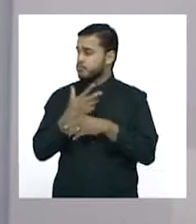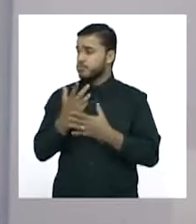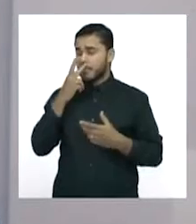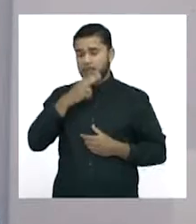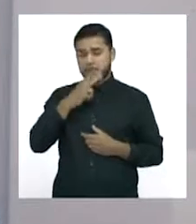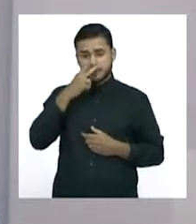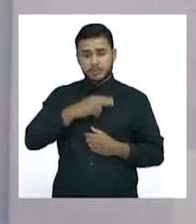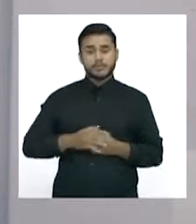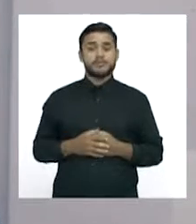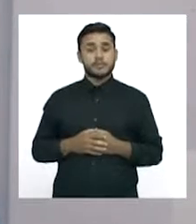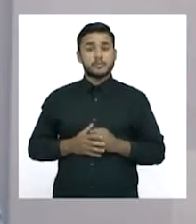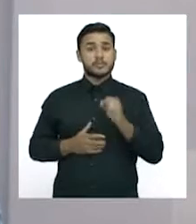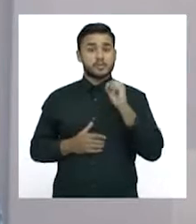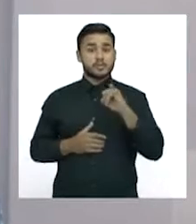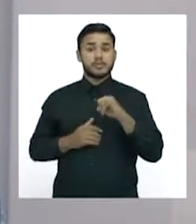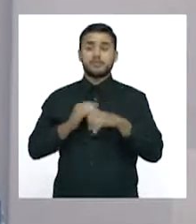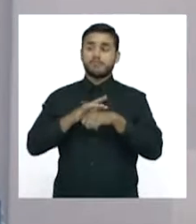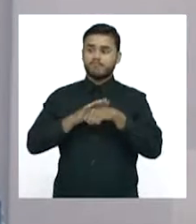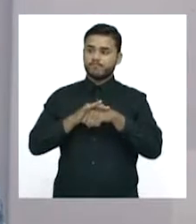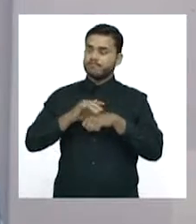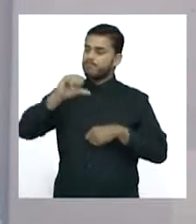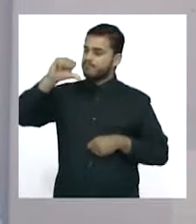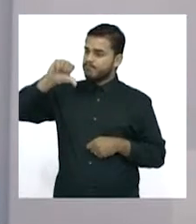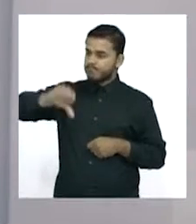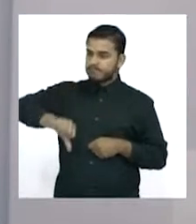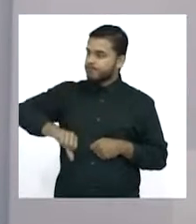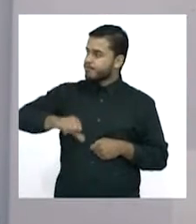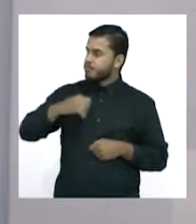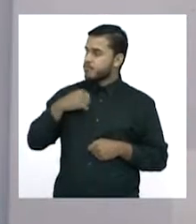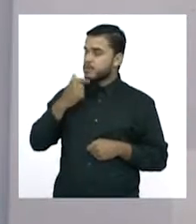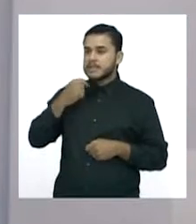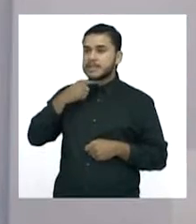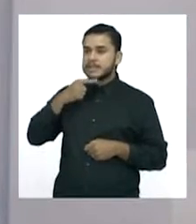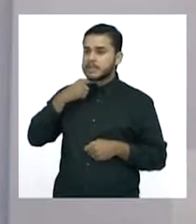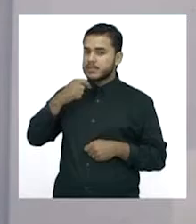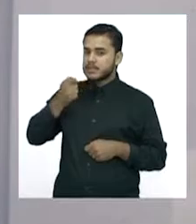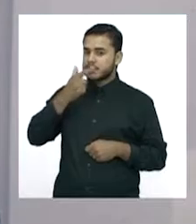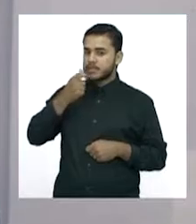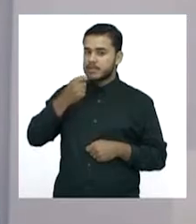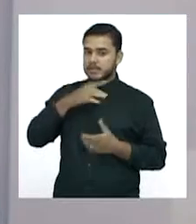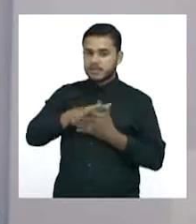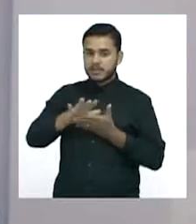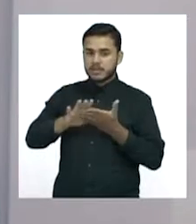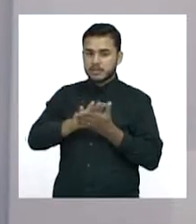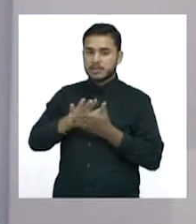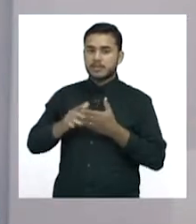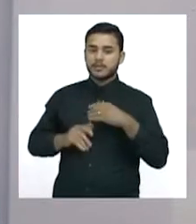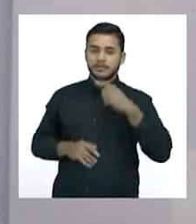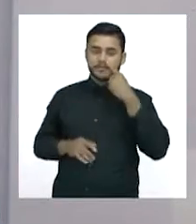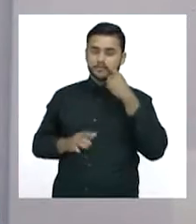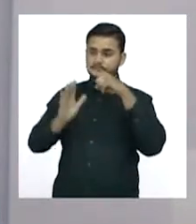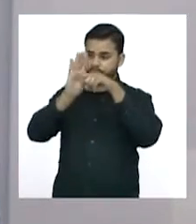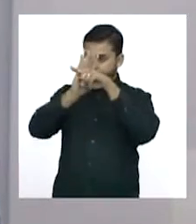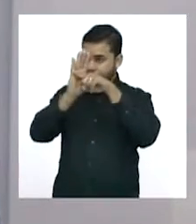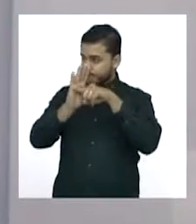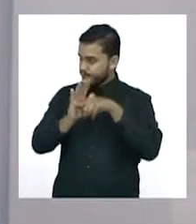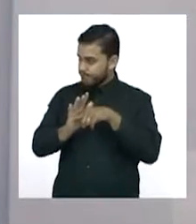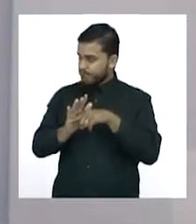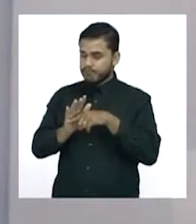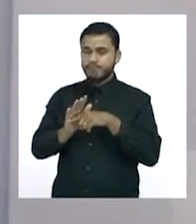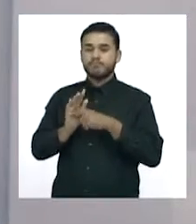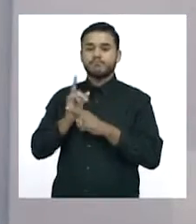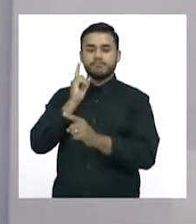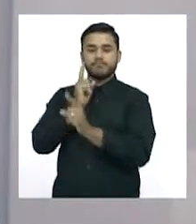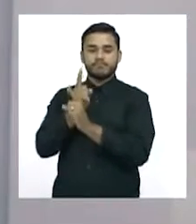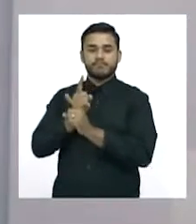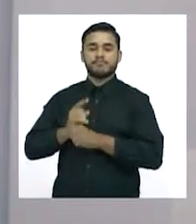regularmente. Quando a doença evolui, quando o tratamento normal começa a não ter efeito para aquela doença, que você vai investigar melhor, é que